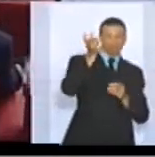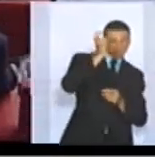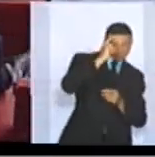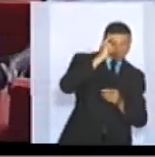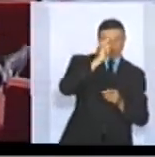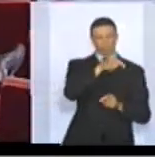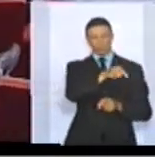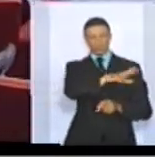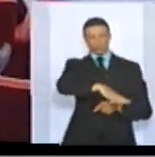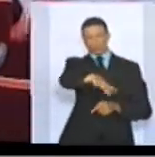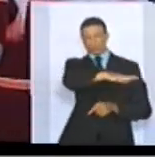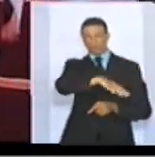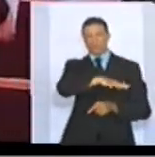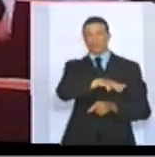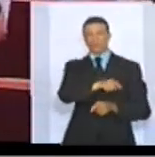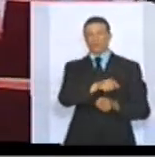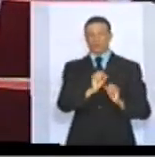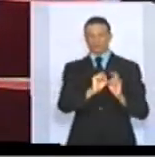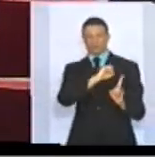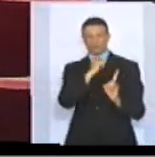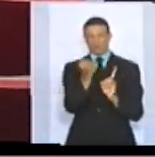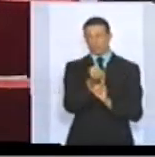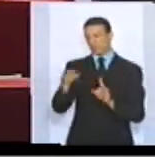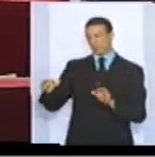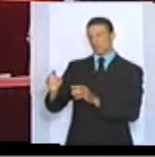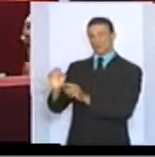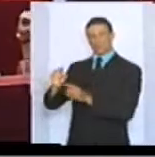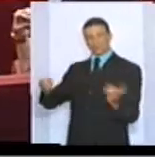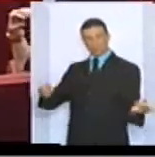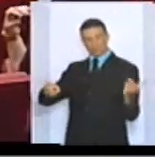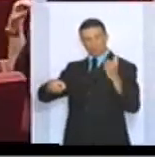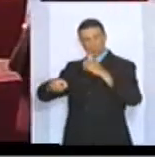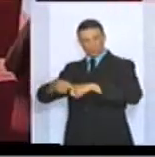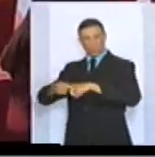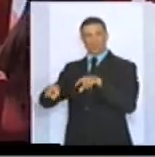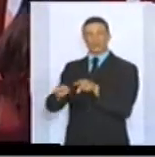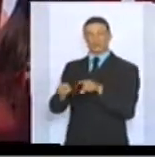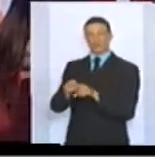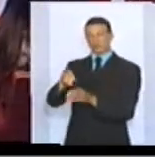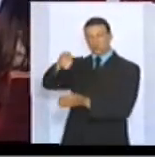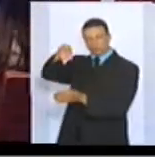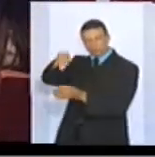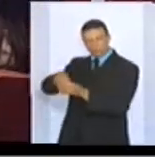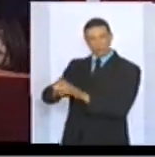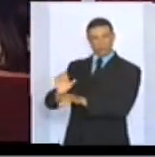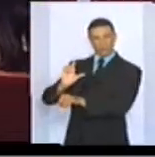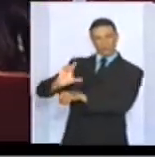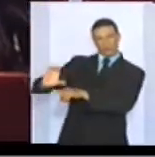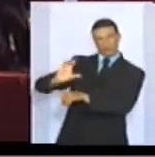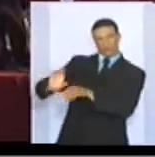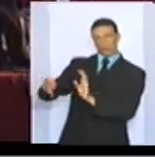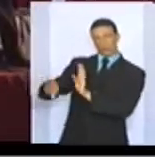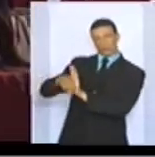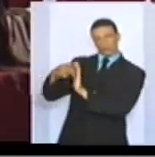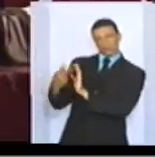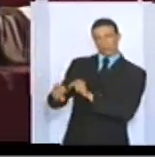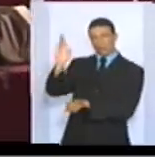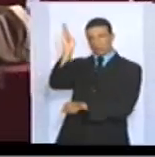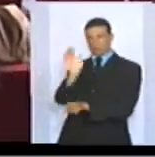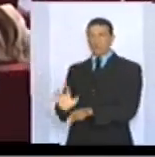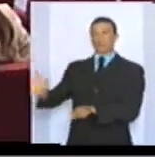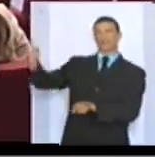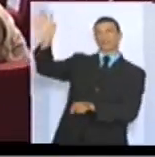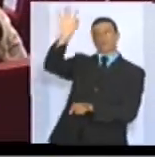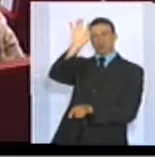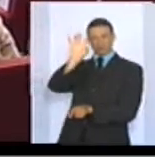as diretrizes do Conselho Superior do Cinema. Ela constitui um locus de conhecimento específico dentro do Estado brasileiro